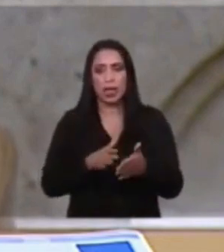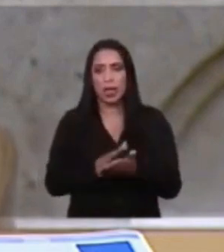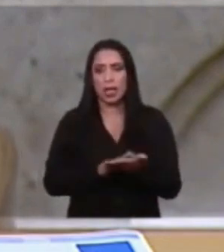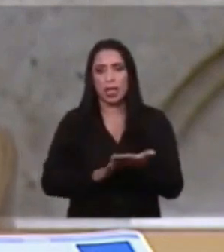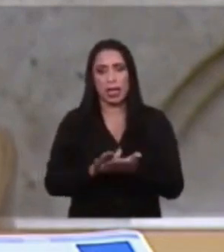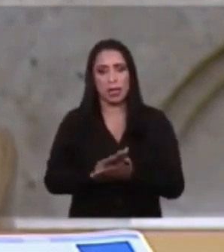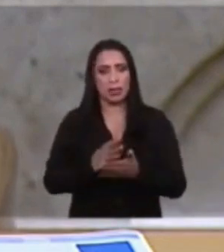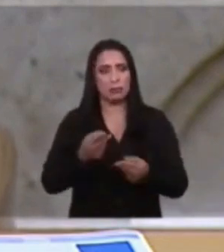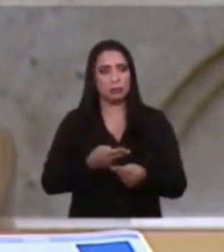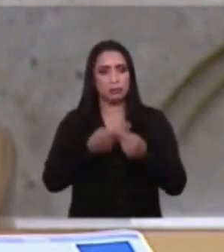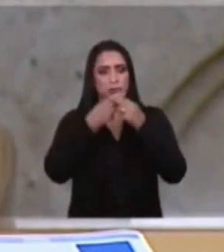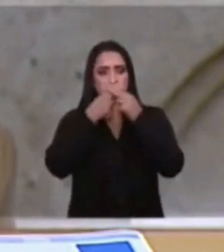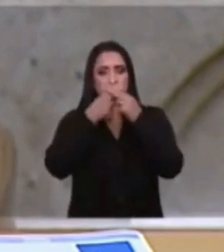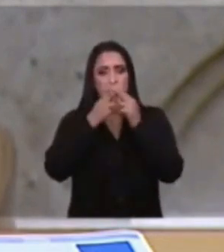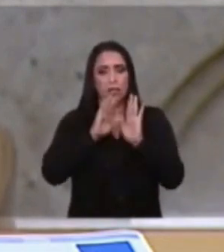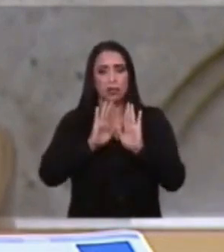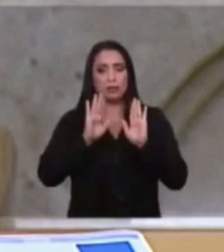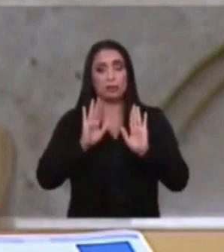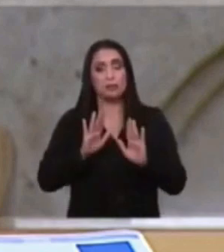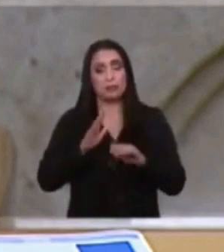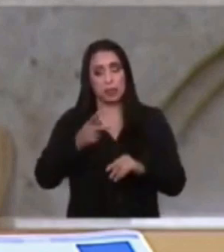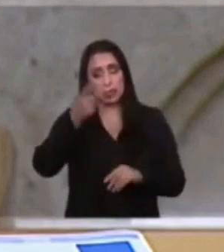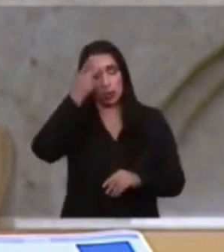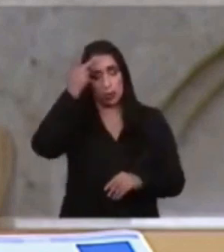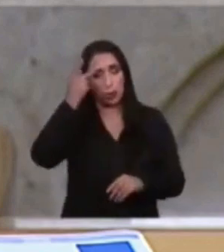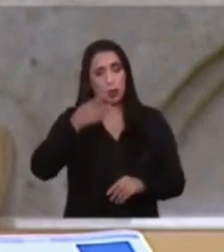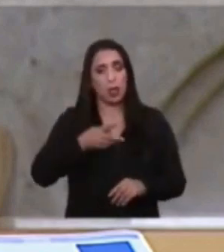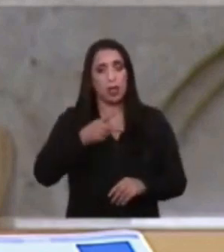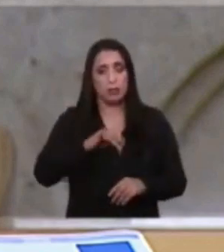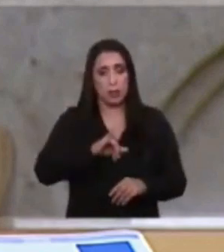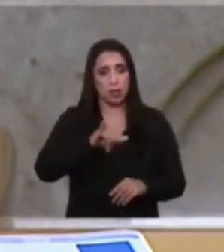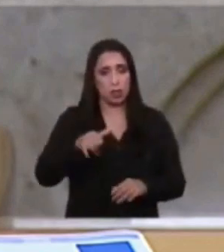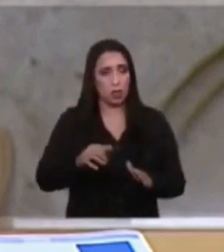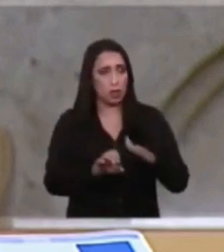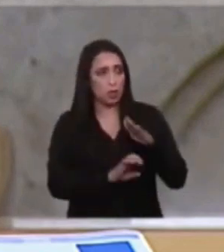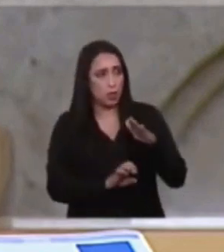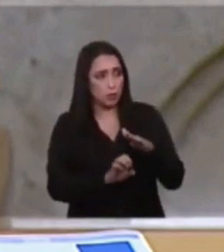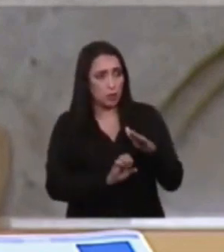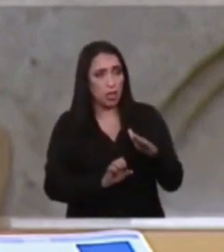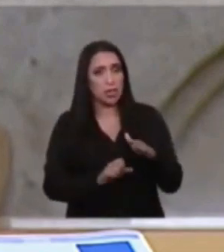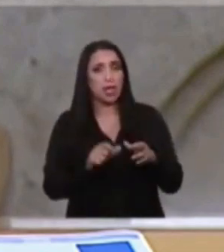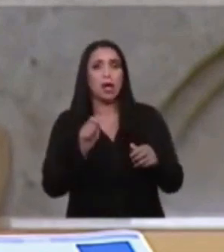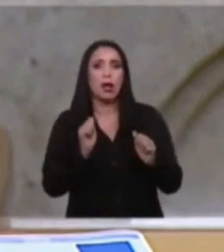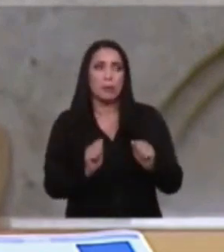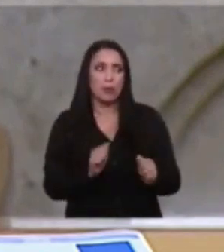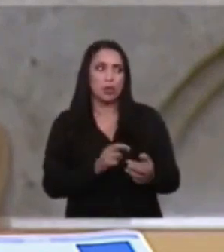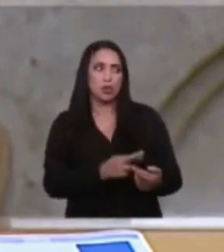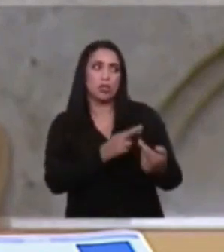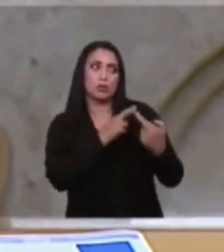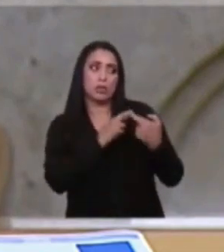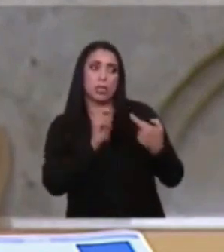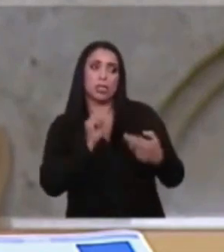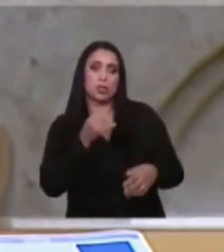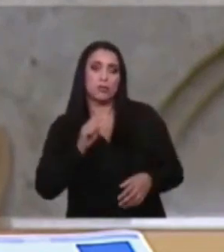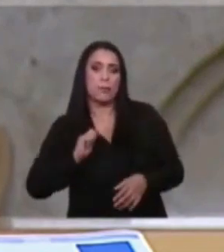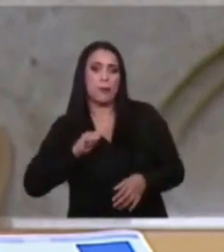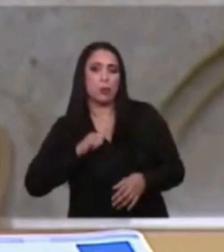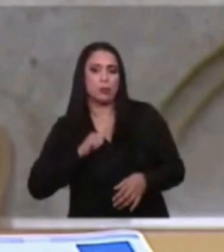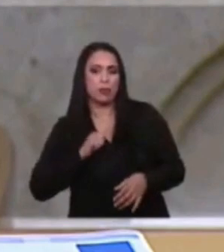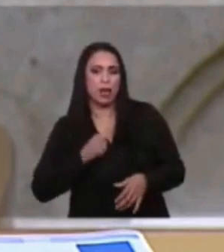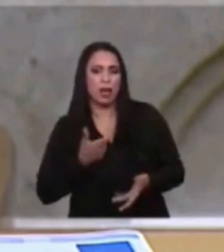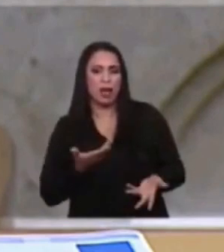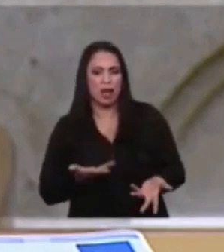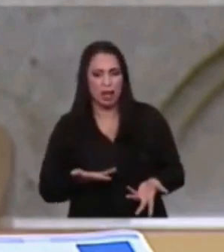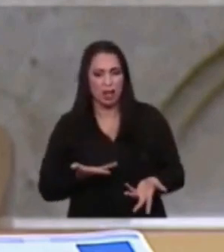qualquer pessoa, inclusive pessoa jurídica, pode eventualmente ser responsabilizada por comportamento doloso, por